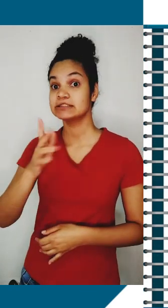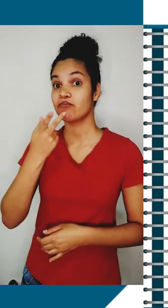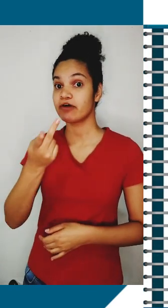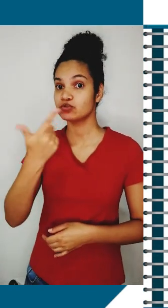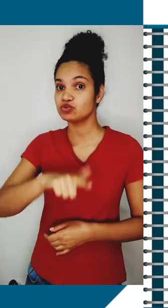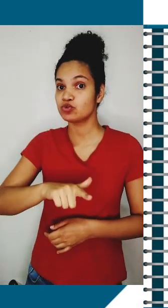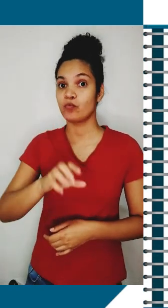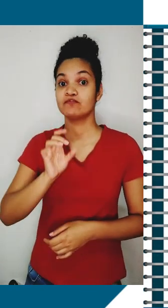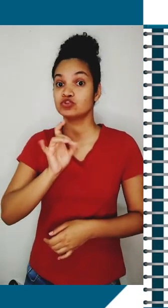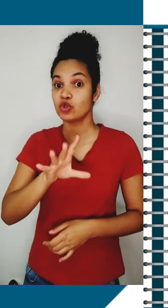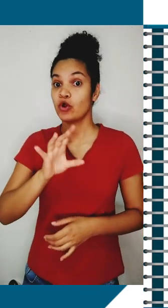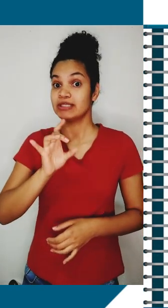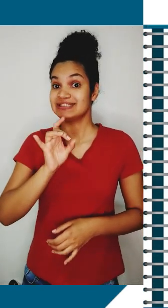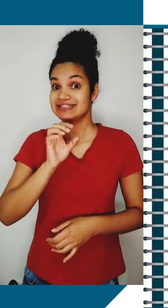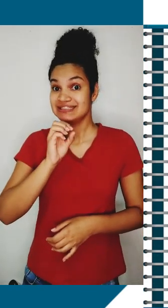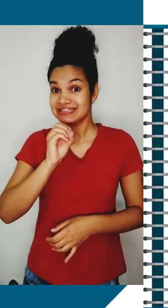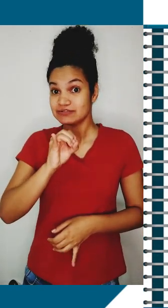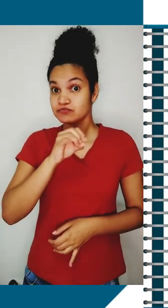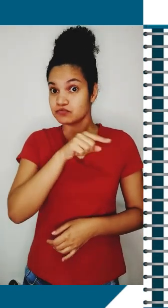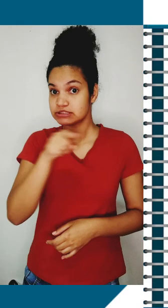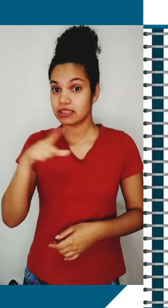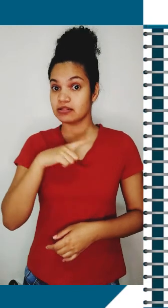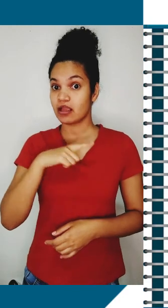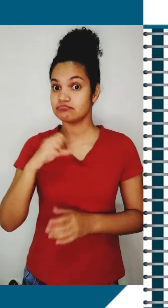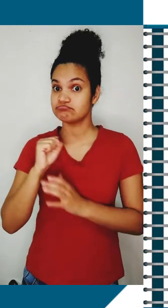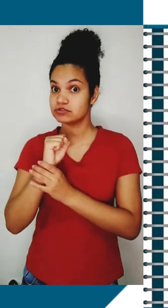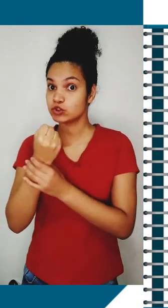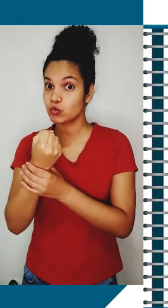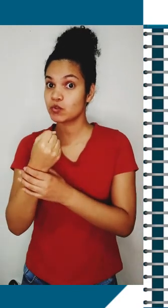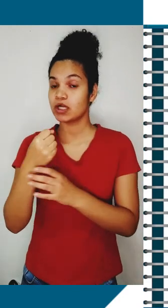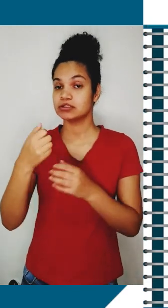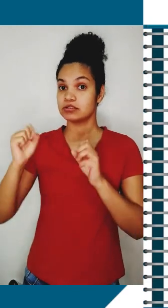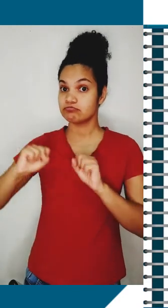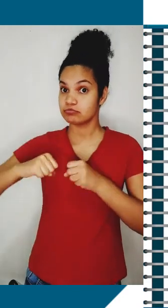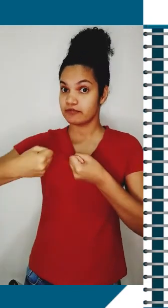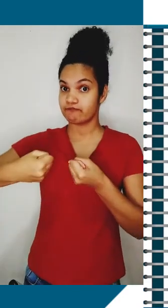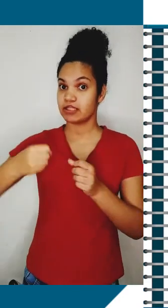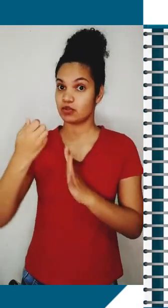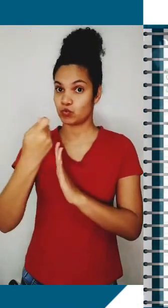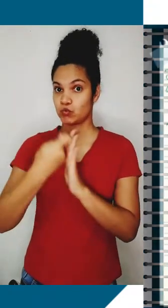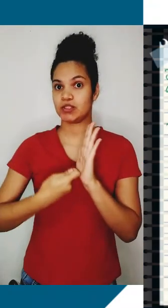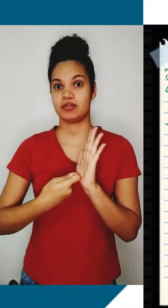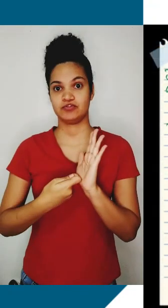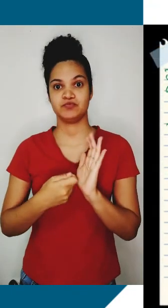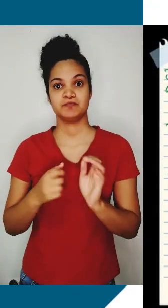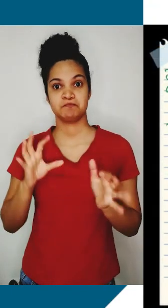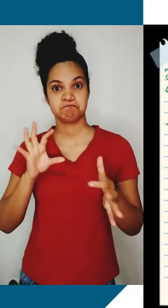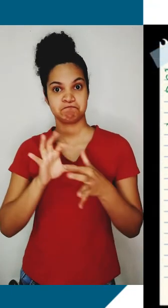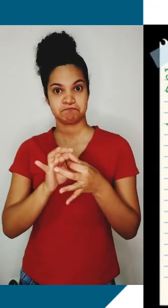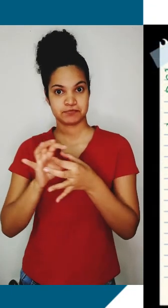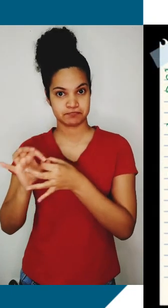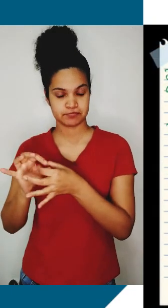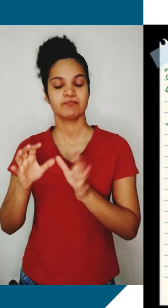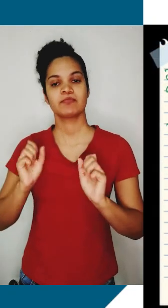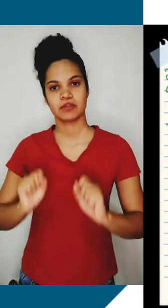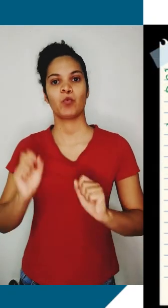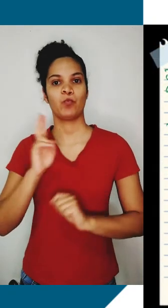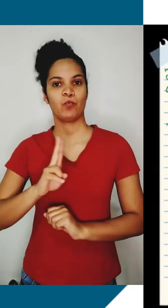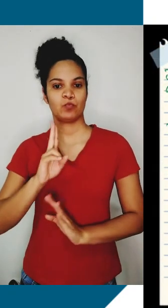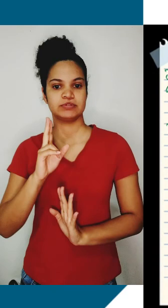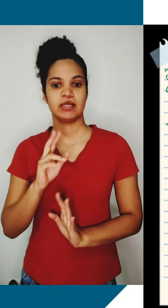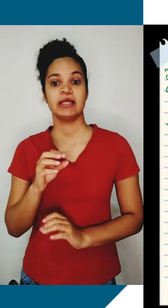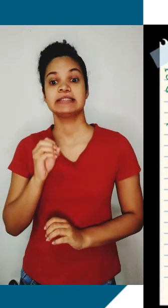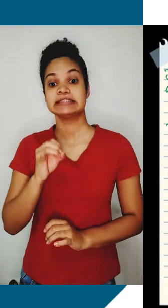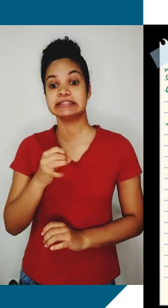tiver segurança, se estiver de acordo com o que você defendeu no seu texto, certo? Bom, gente, por hoje é só. Se você ainda tiver